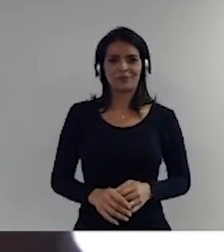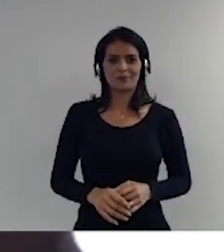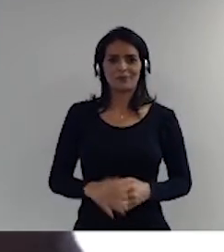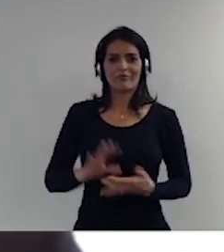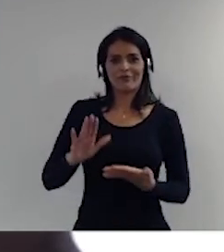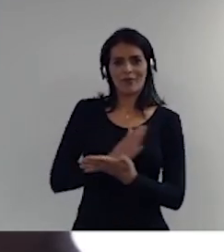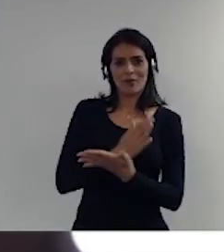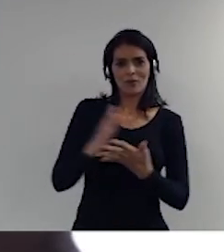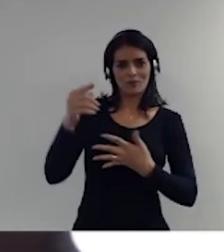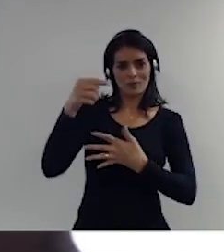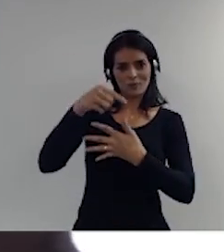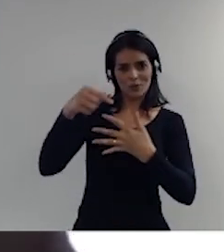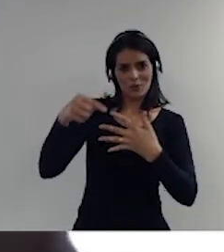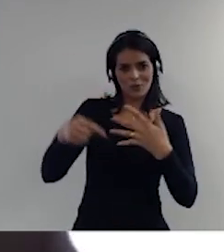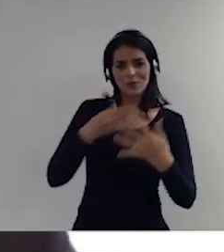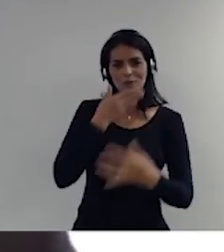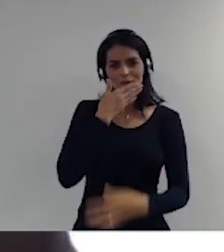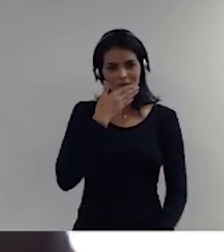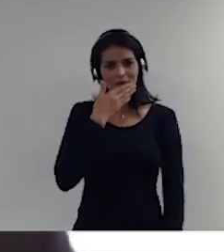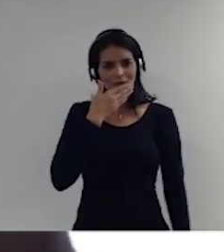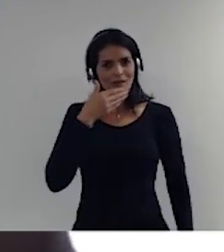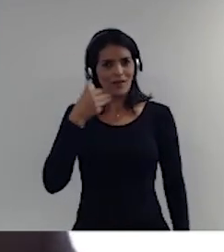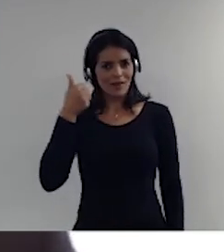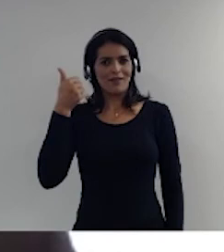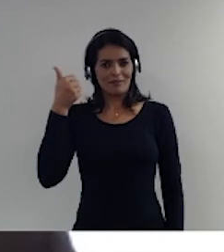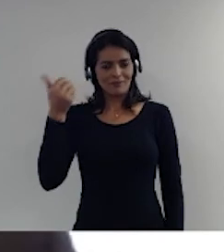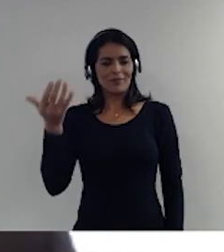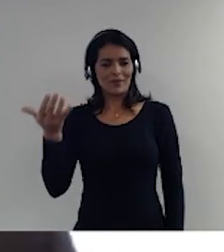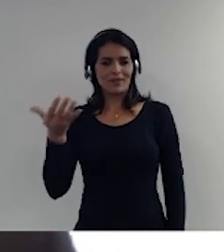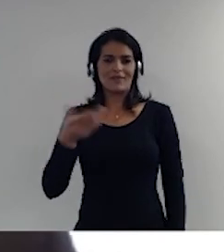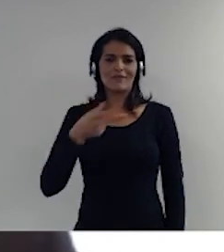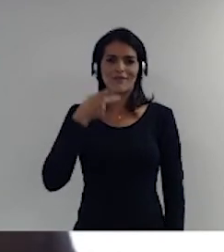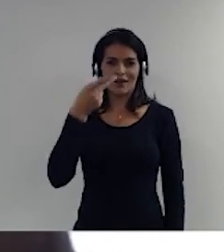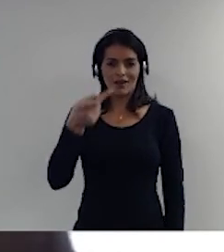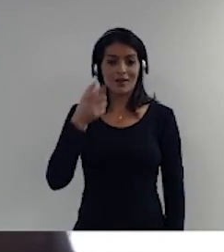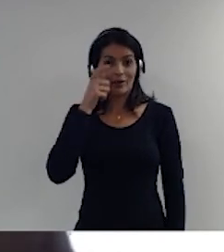Alguns pontos também que eu acho que vale a pena aqui mencionar que são de interesse.